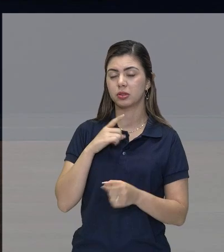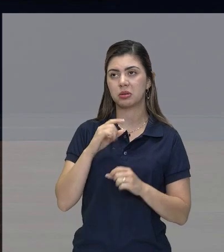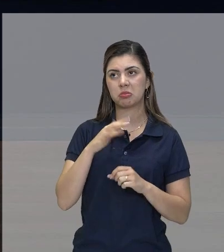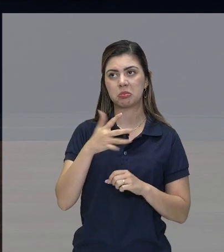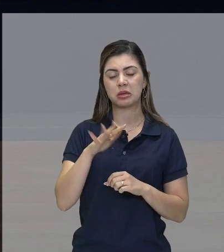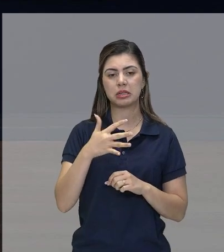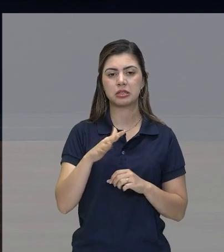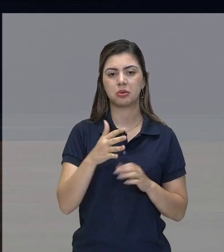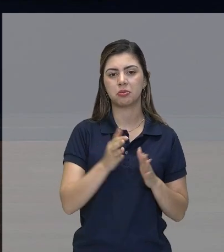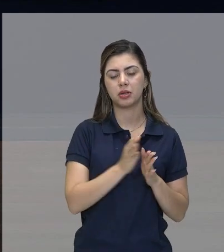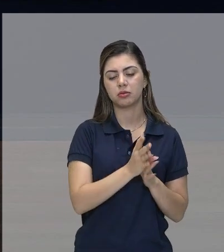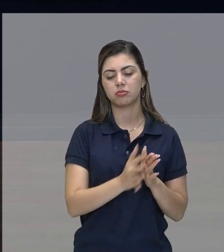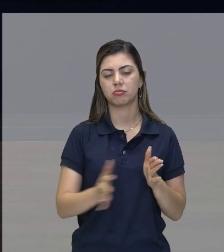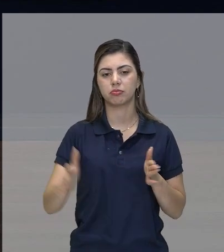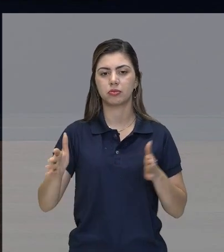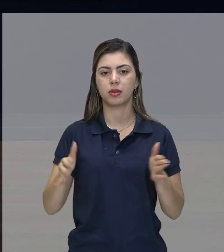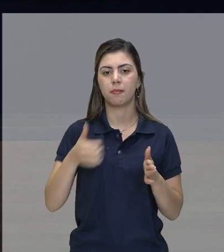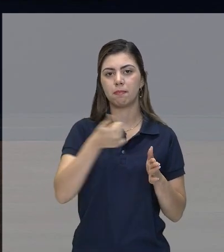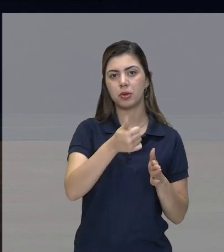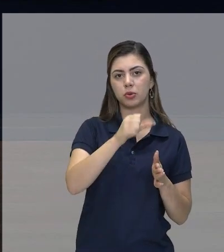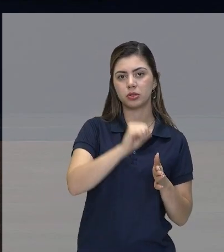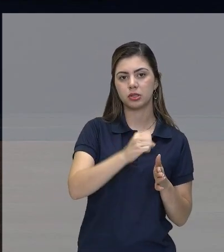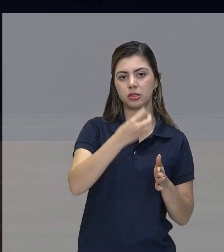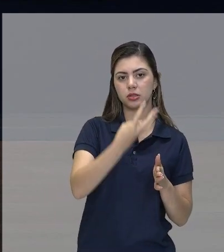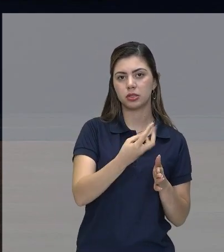no período de 1831 até